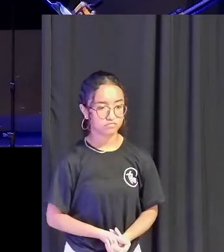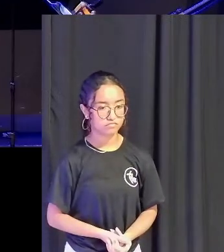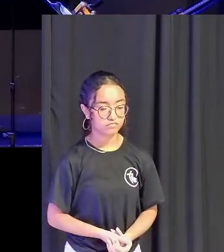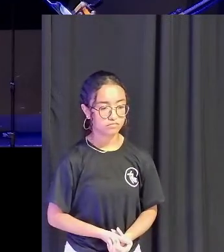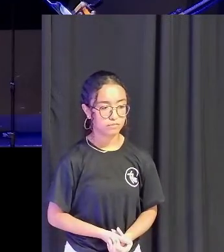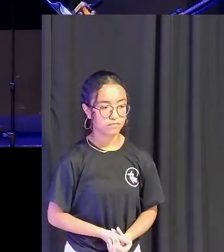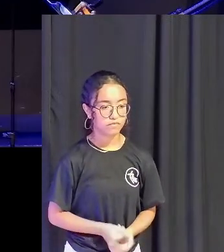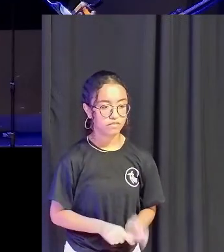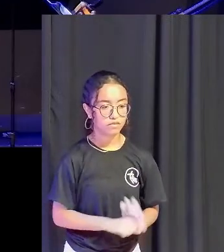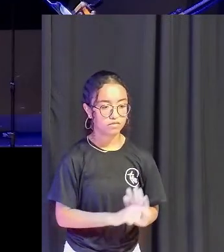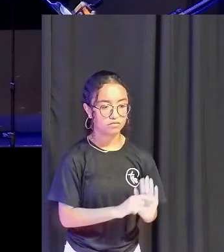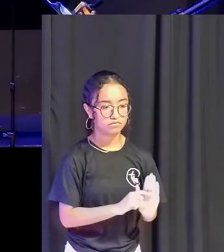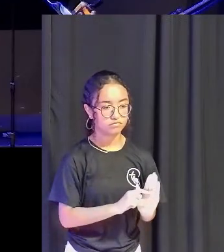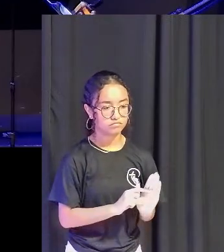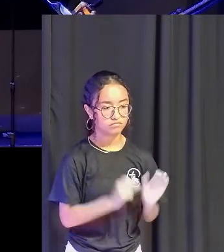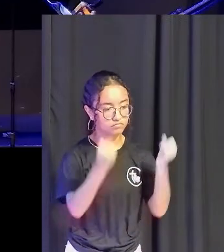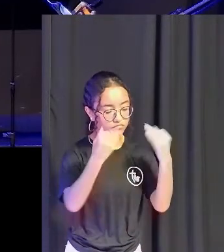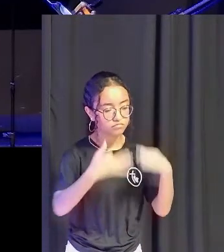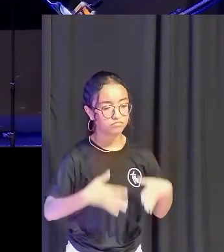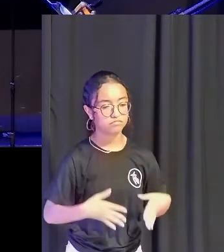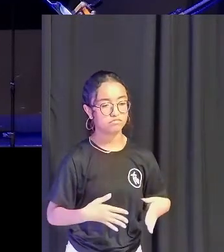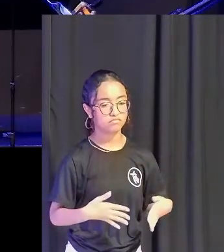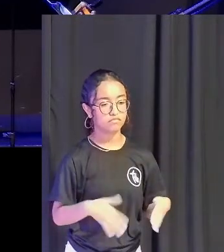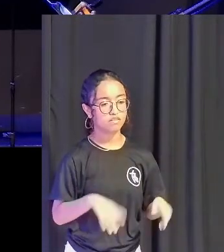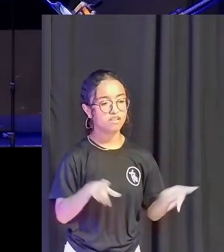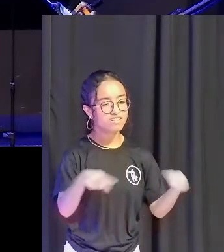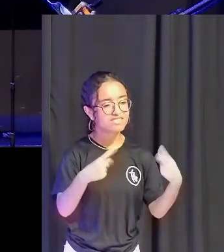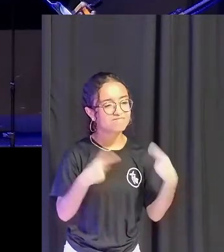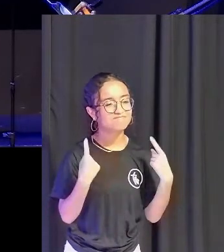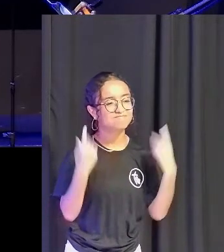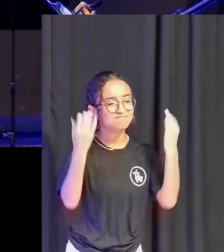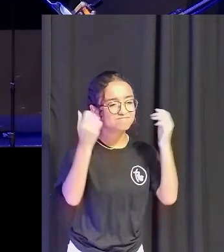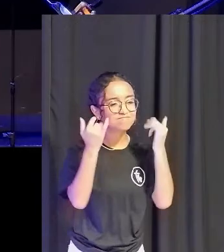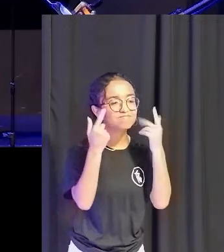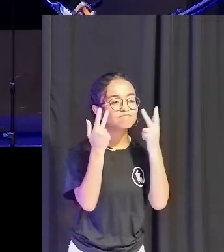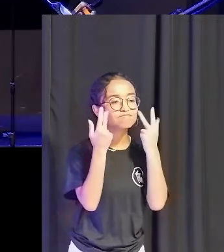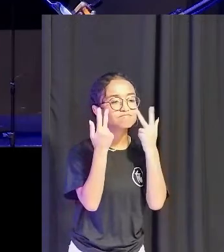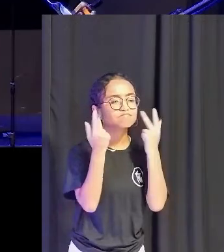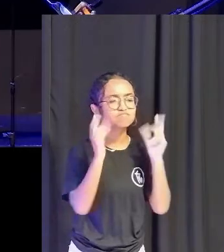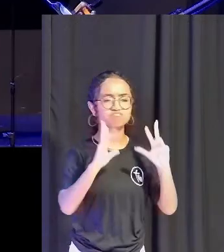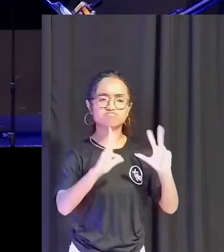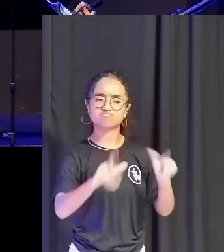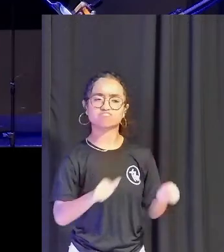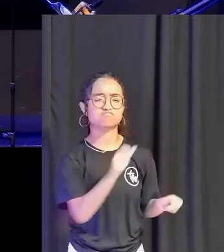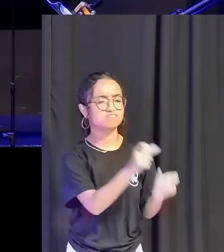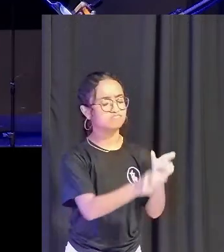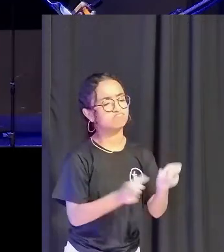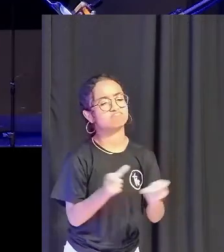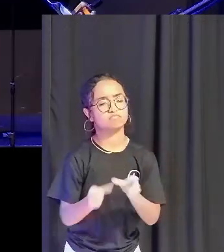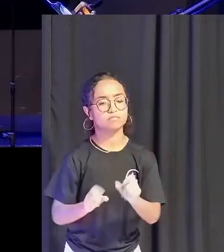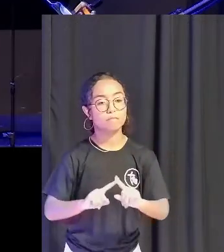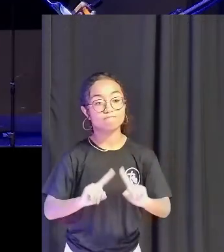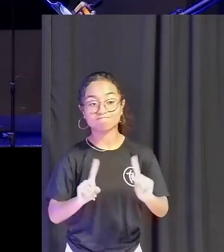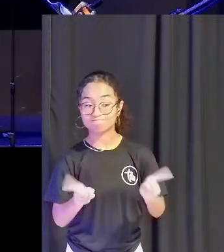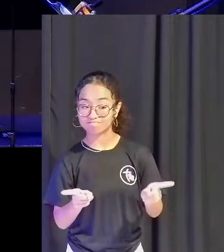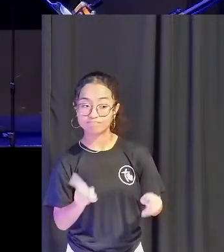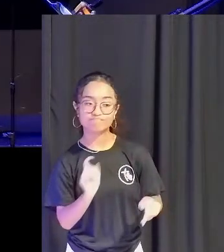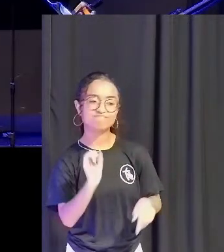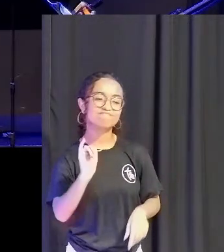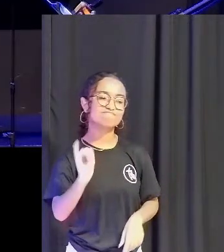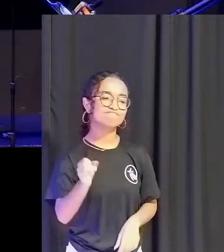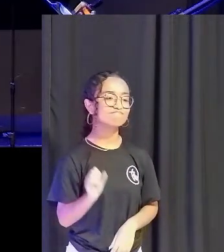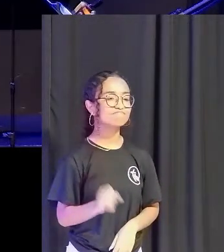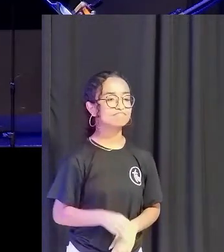O versículo disse que a tentação são comum para todos os seres humanos, mas a tentação, se não buscamos e achamos a